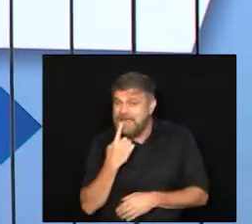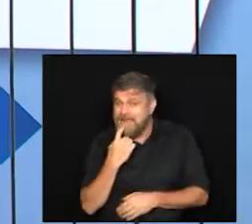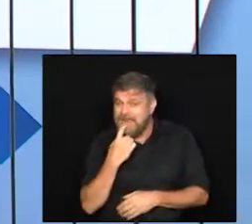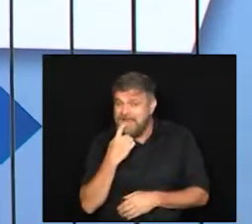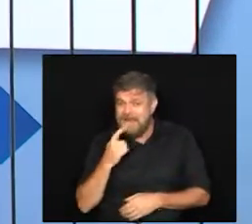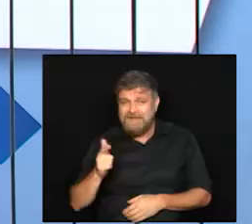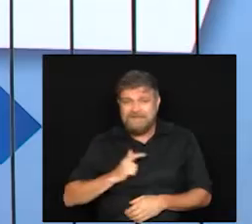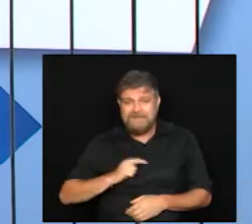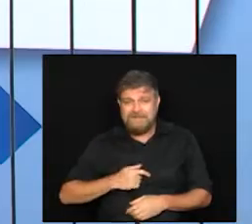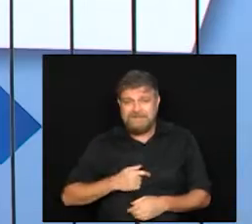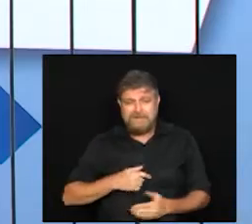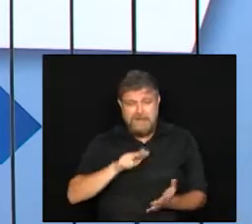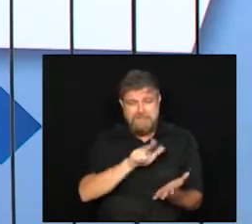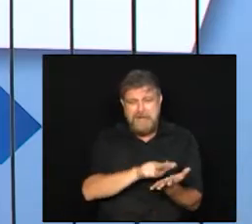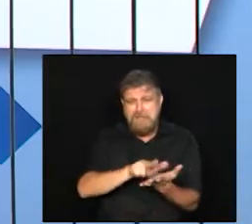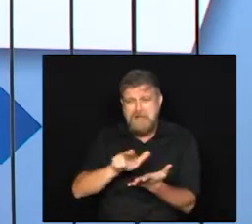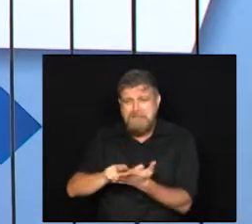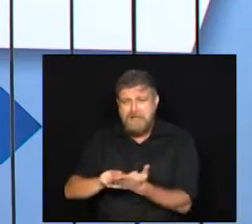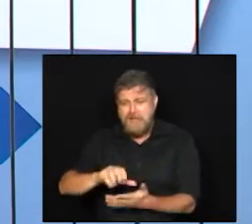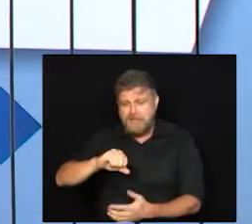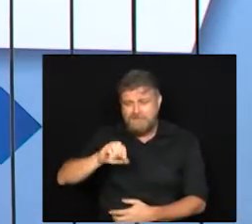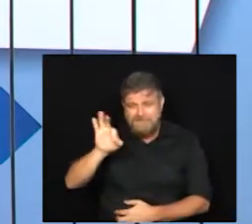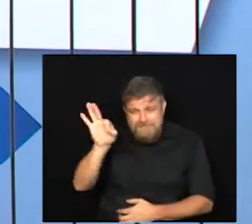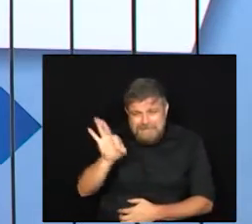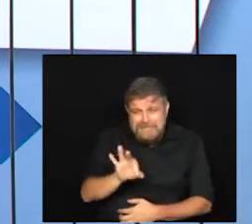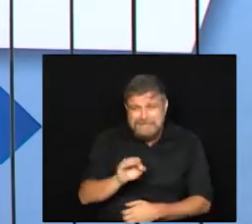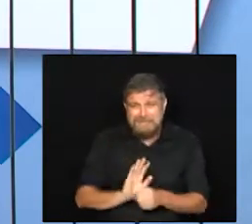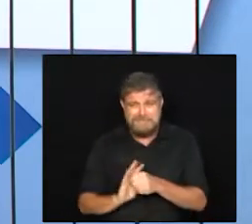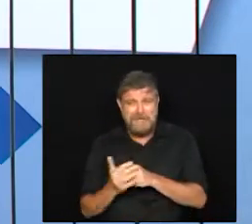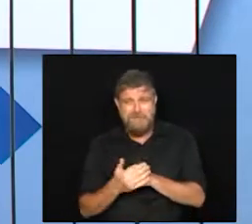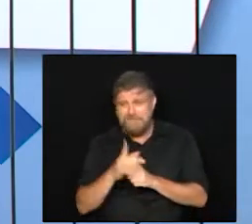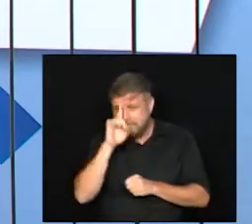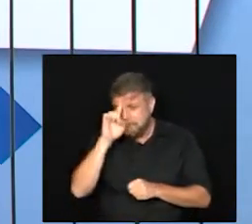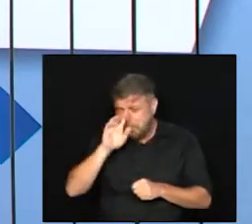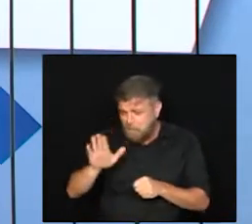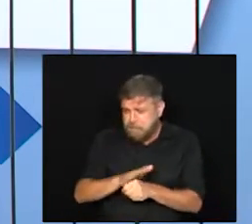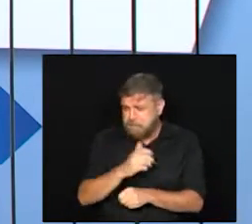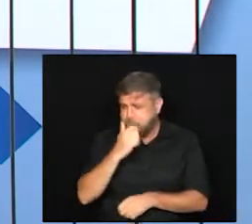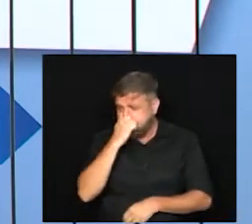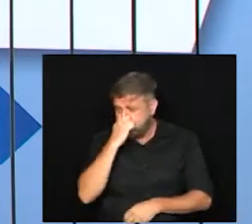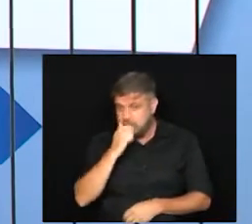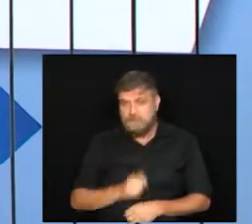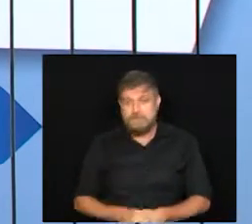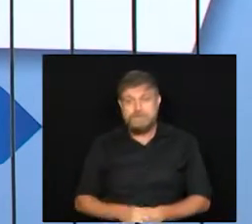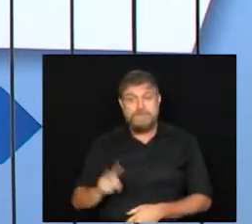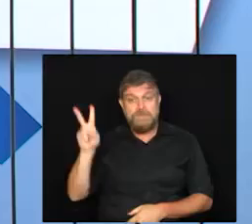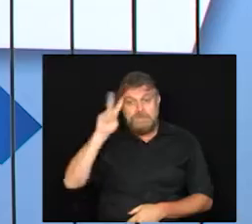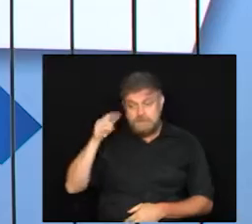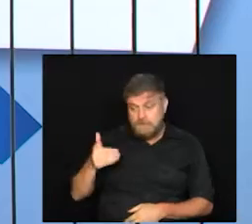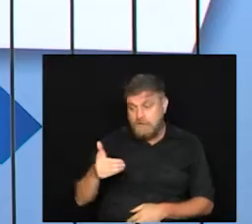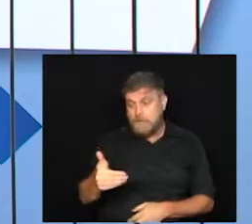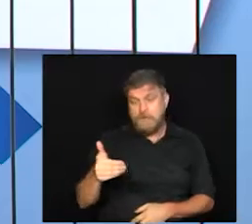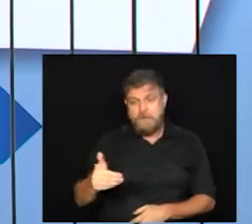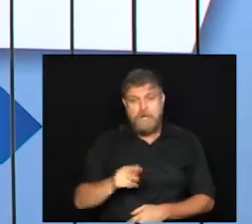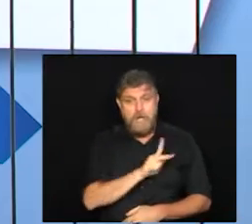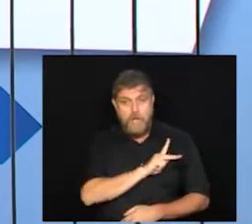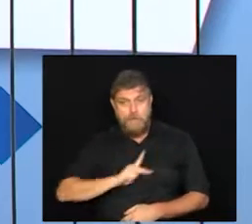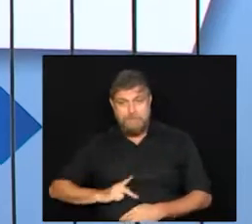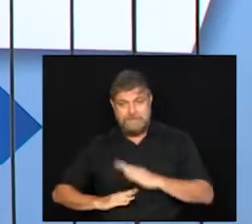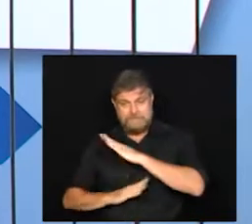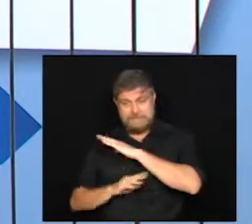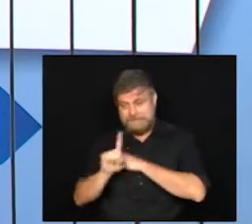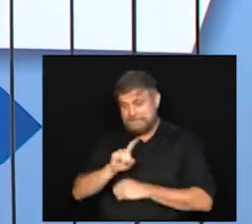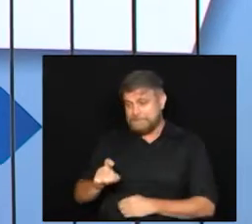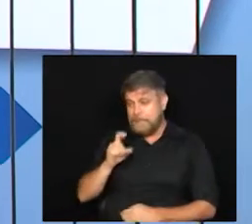a lotação de mais de 90% nos leitos da Covid-19. E na próxima segunda-feira, o presidente da casa,